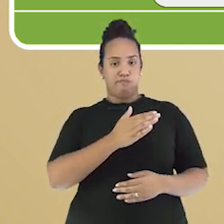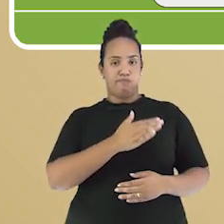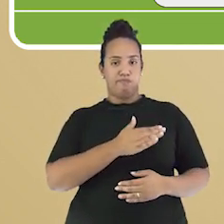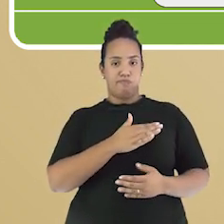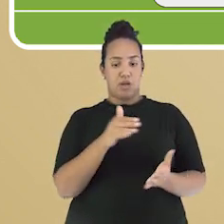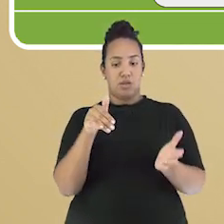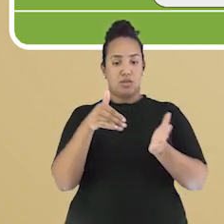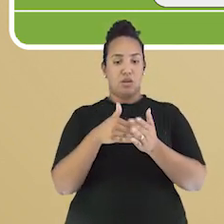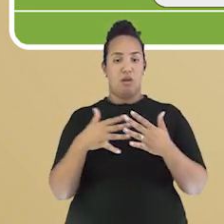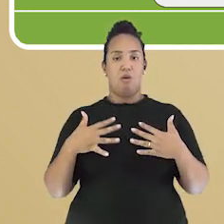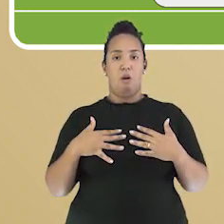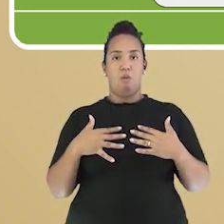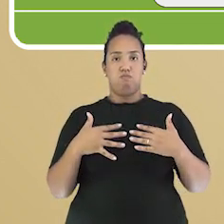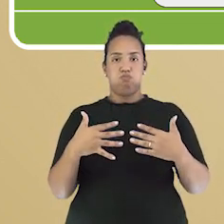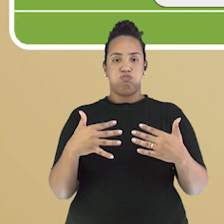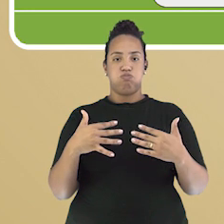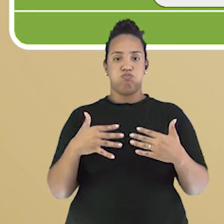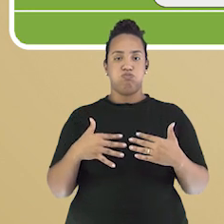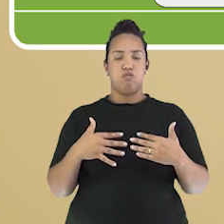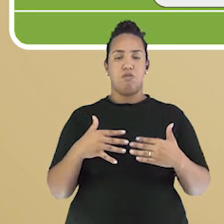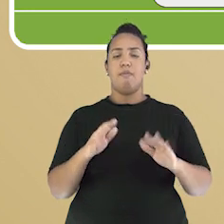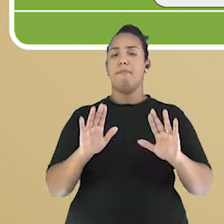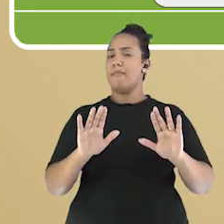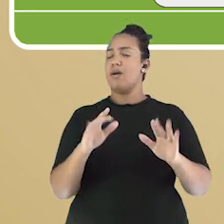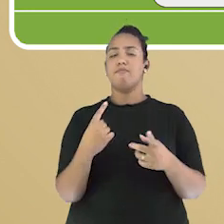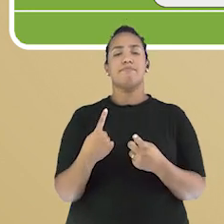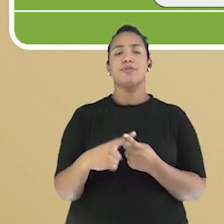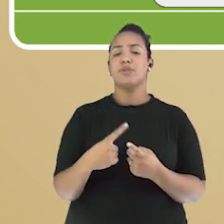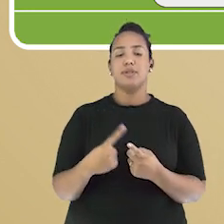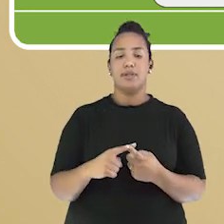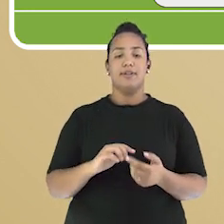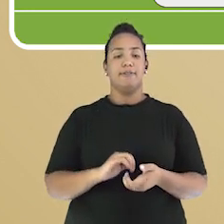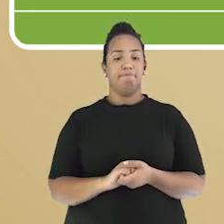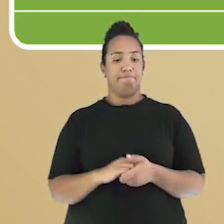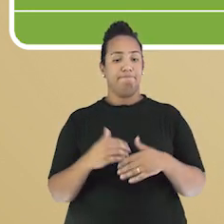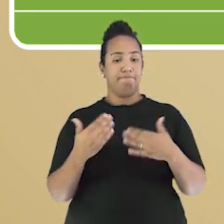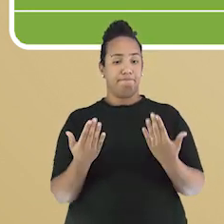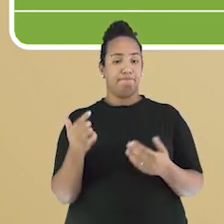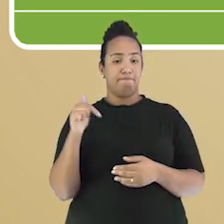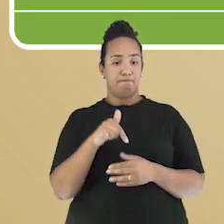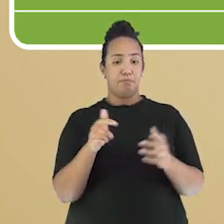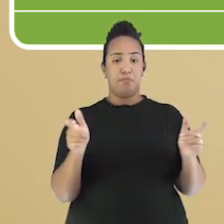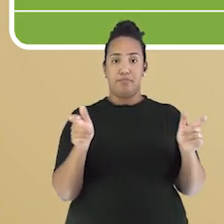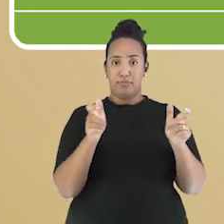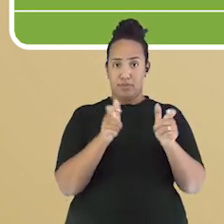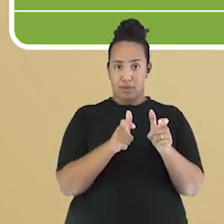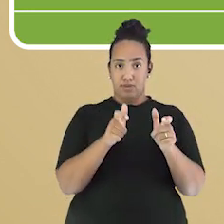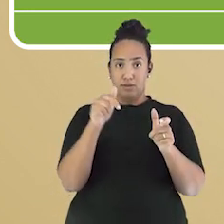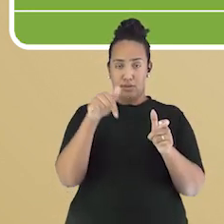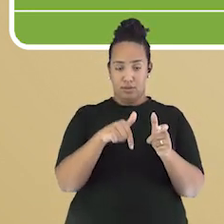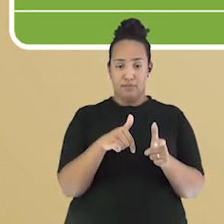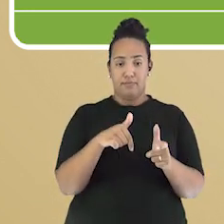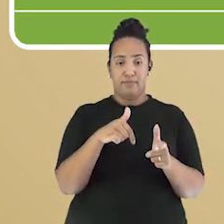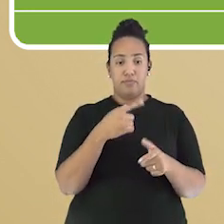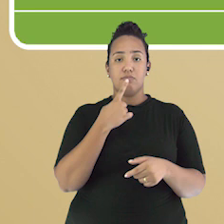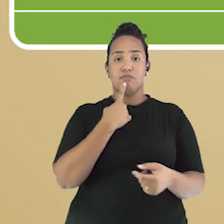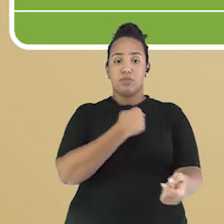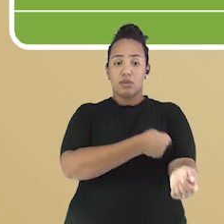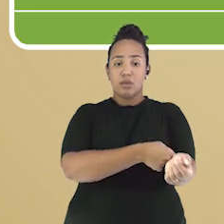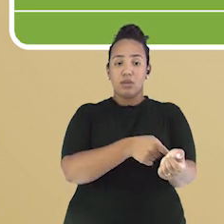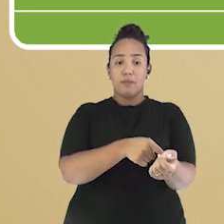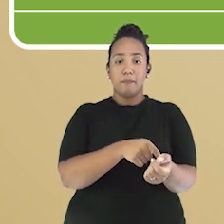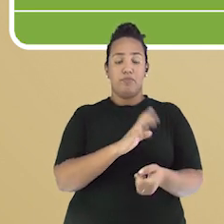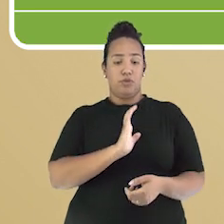volta. Mas por que será que ele faz isso? É porque, da pequena circulação, o coração envia